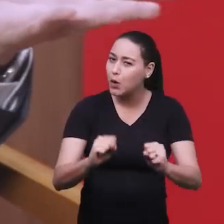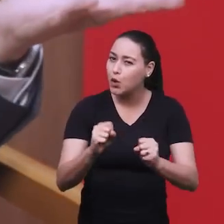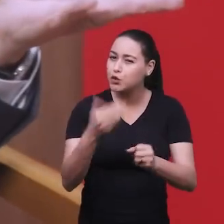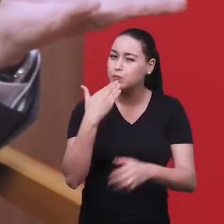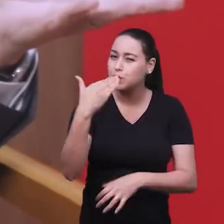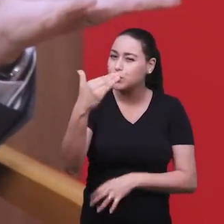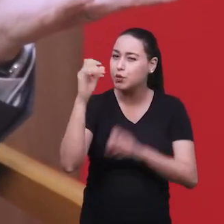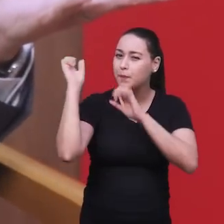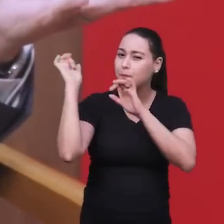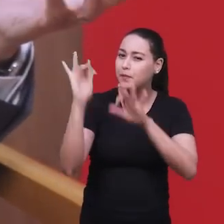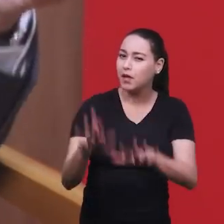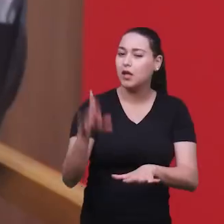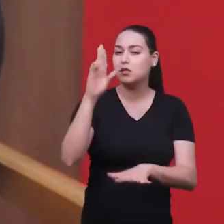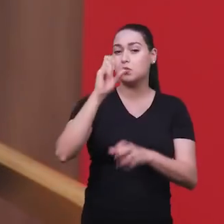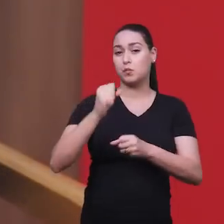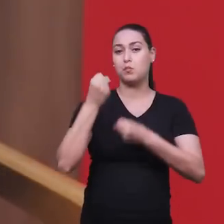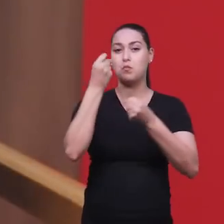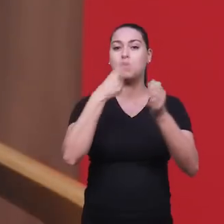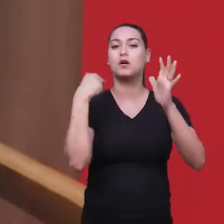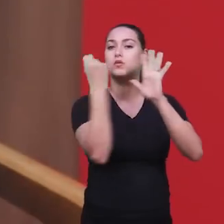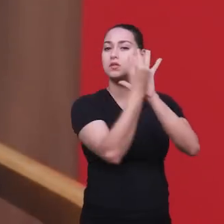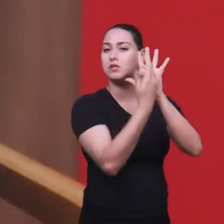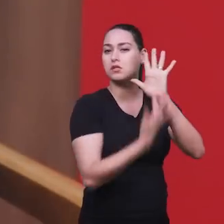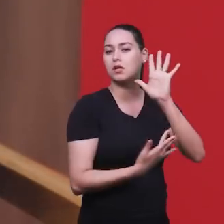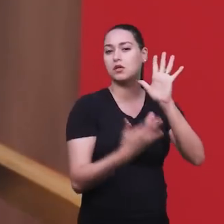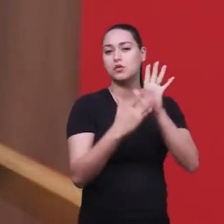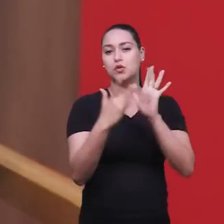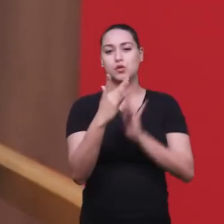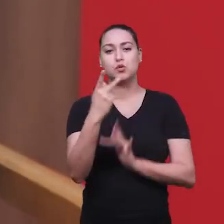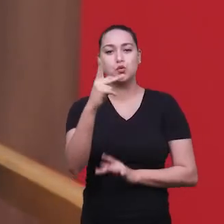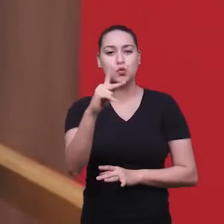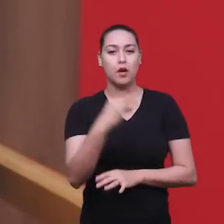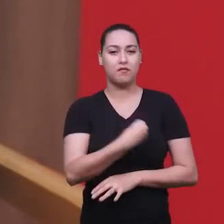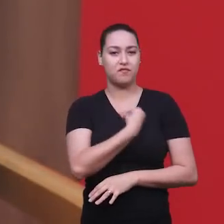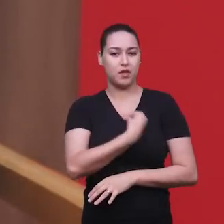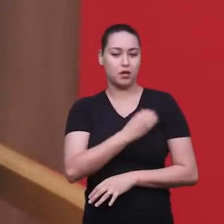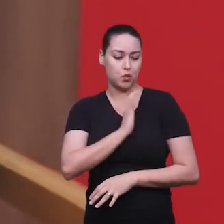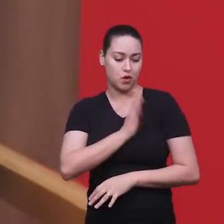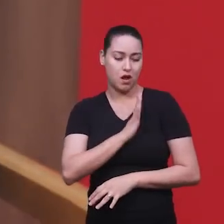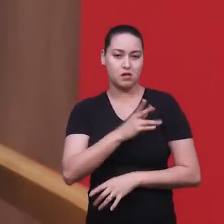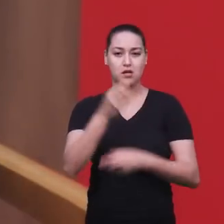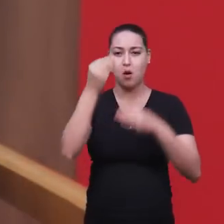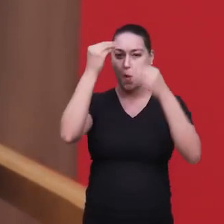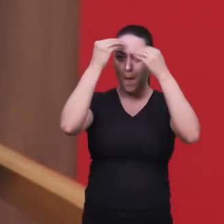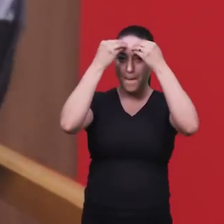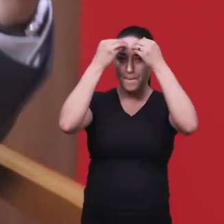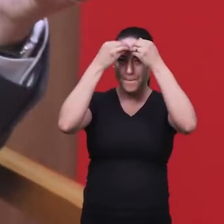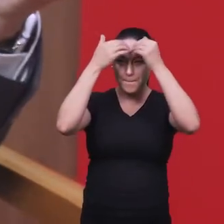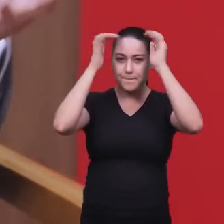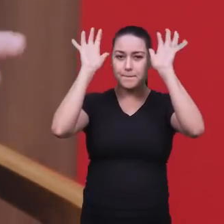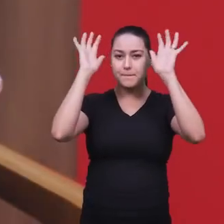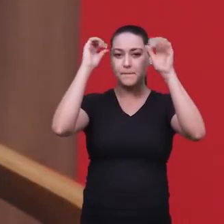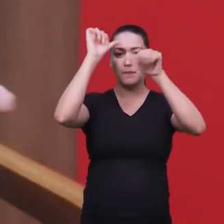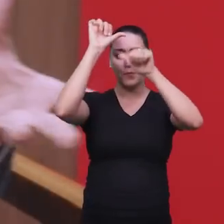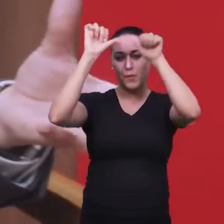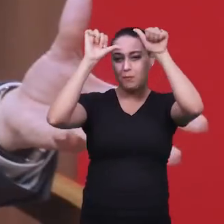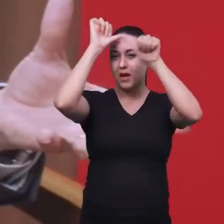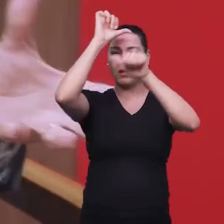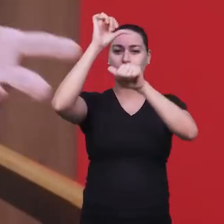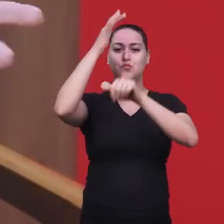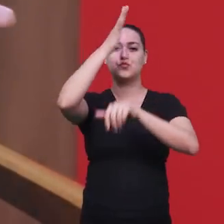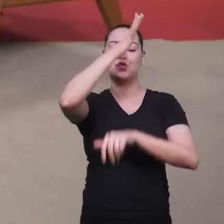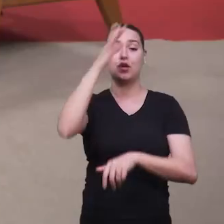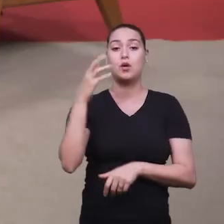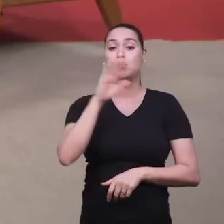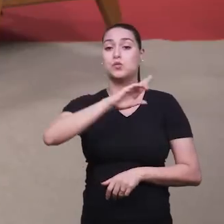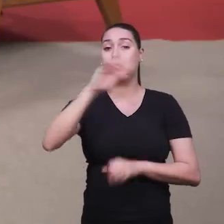pedir uma bênção ao Senhor. Senhor, me dê uma libertação, que o poder do sangue de Jesus venha sobre meu coração, minha mente, e o Senhor vai te abençoar